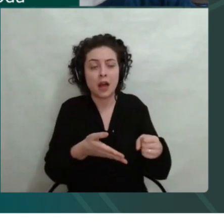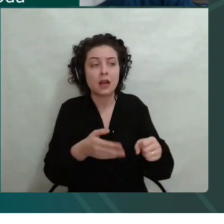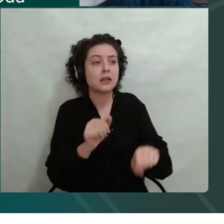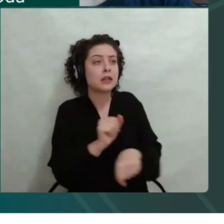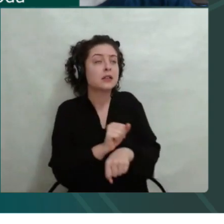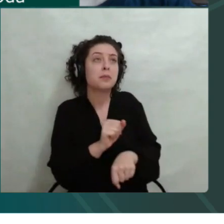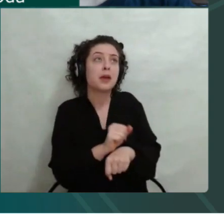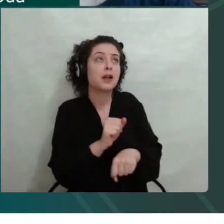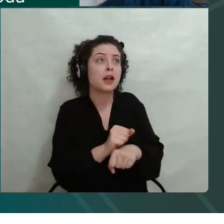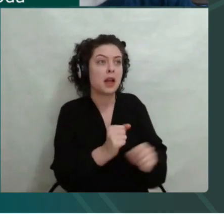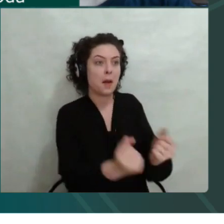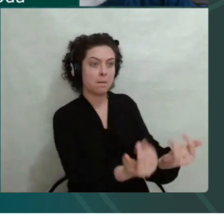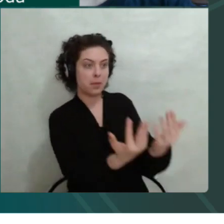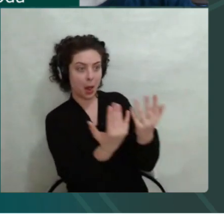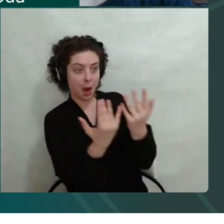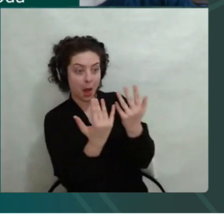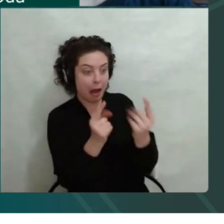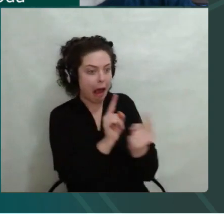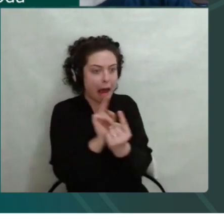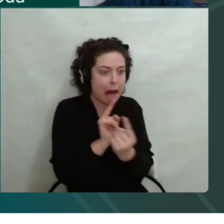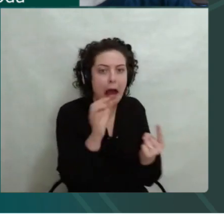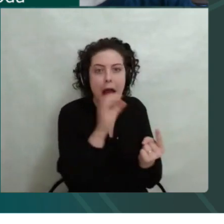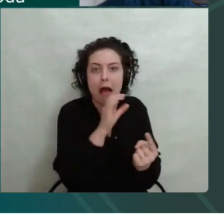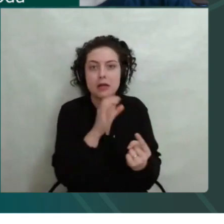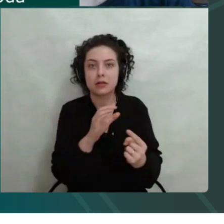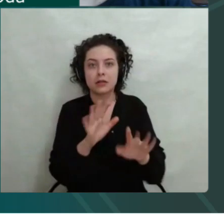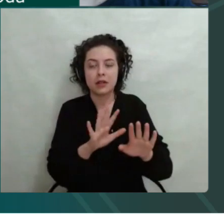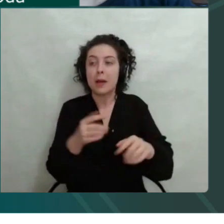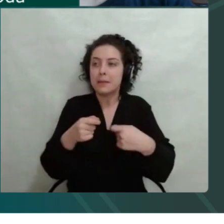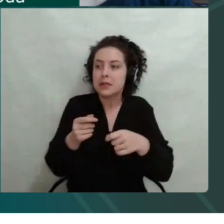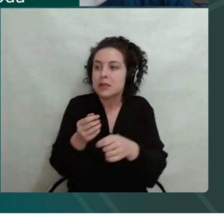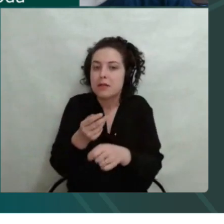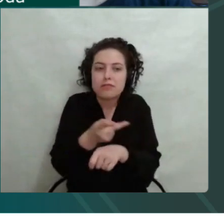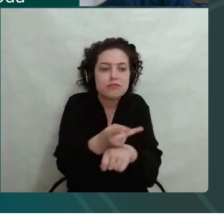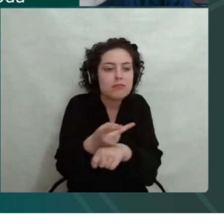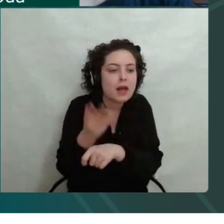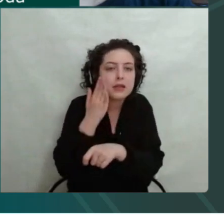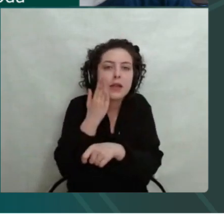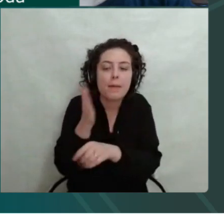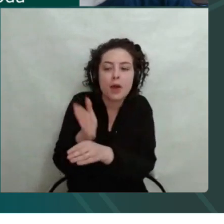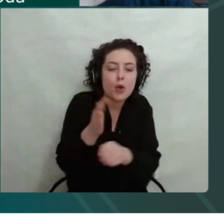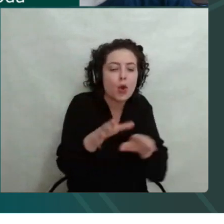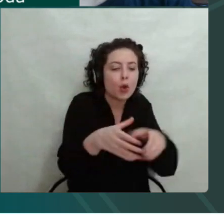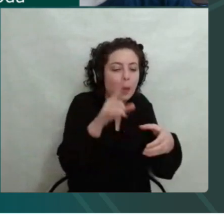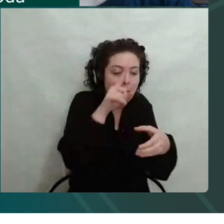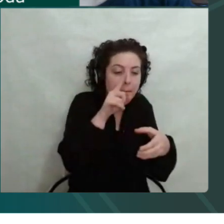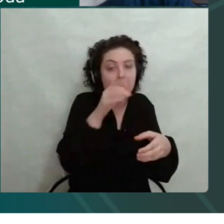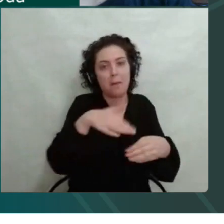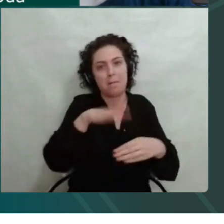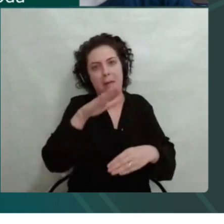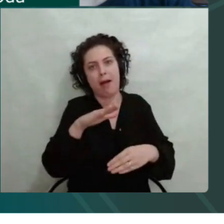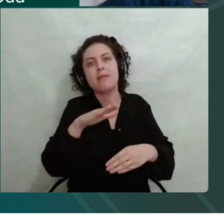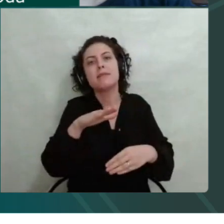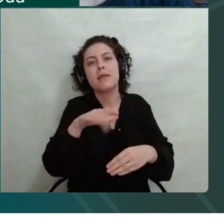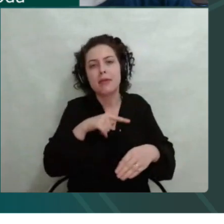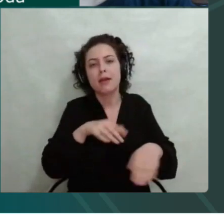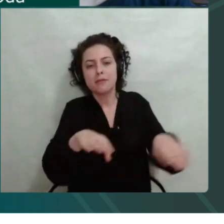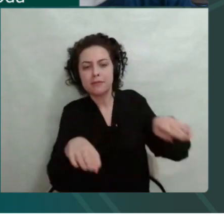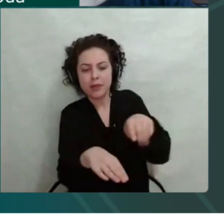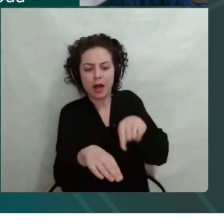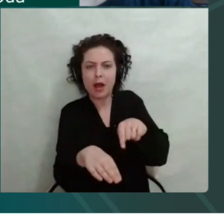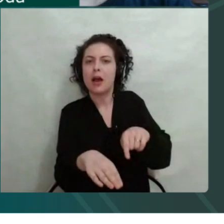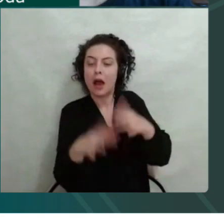não sai buscando quais são as populações de risco, essa atenção básica teria muita dificuldade de se articular com a